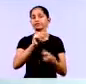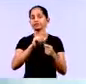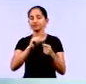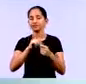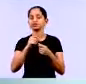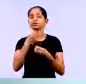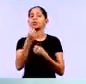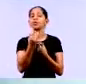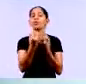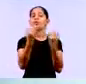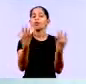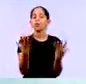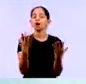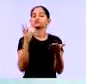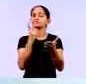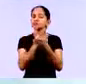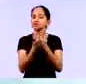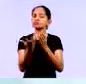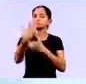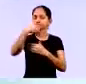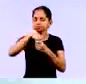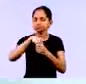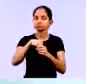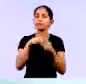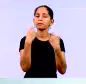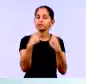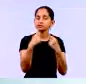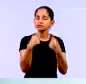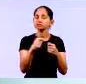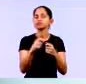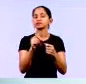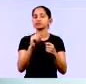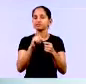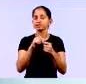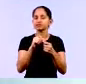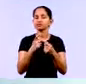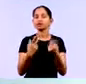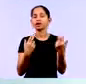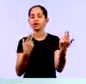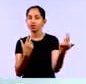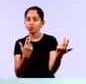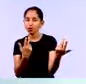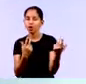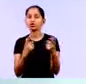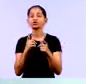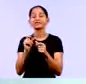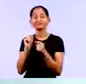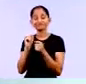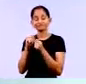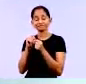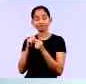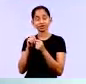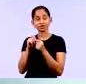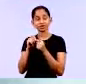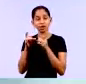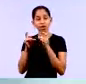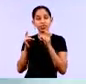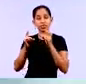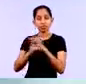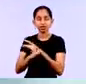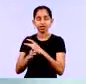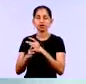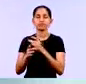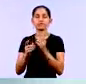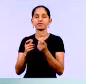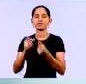as quantidades de matérias-primas para aquela quantidade, o quê? Aquela quantidade que